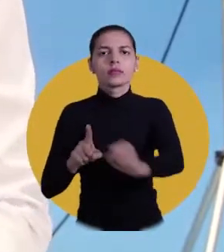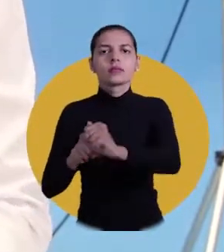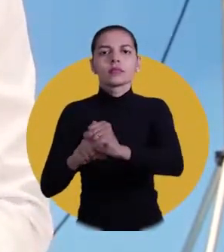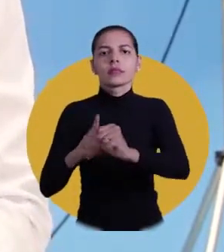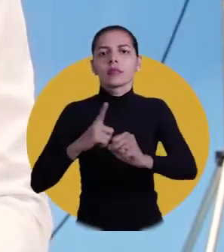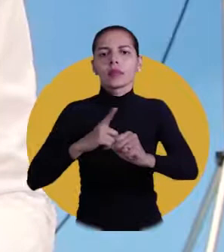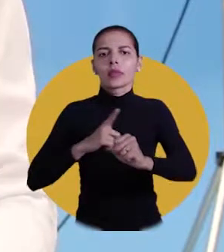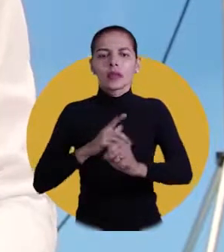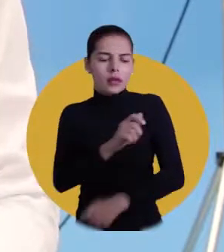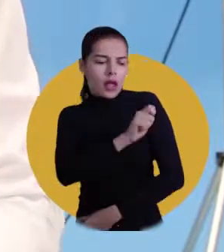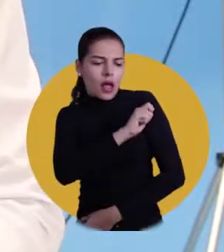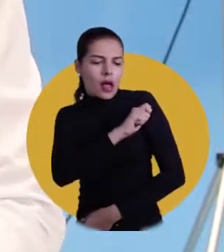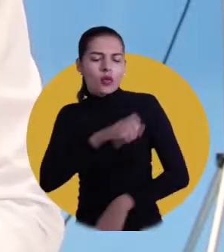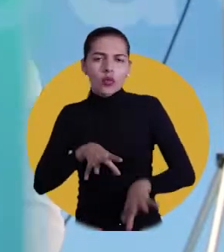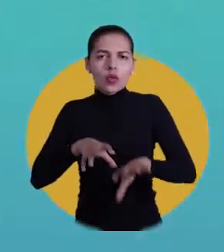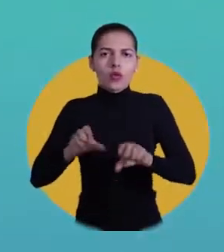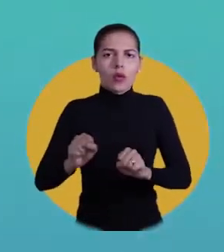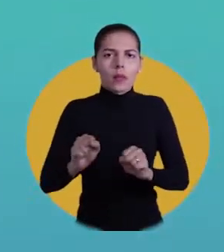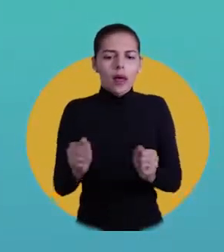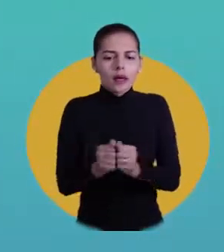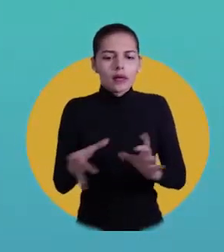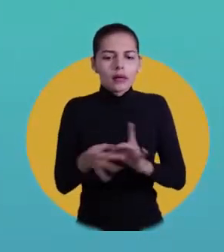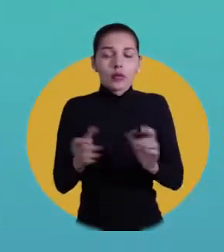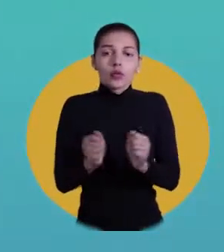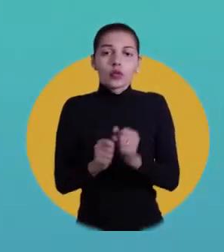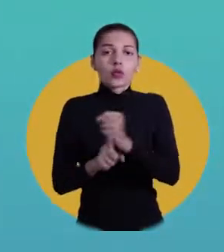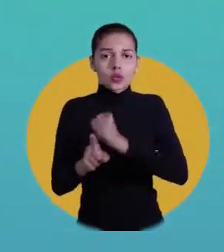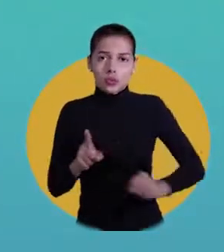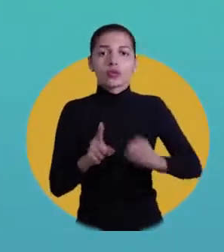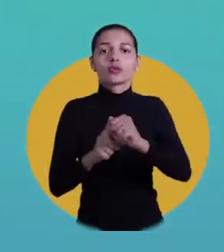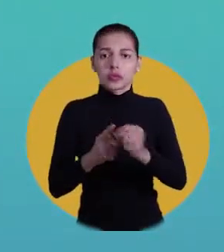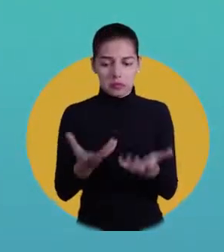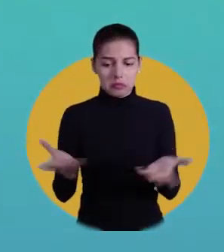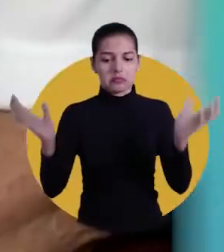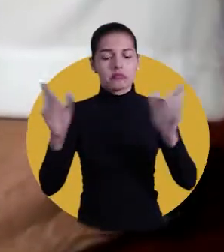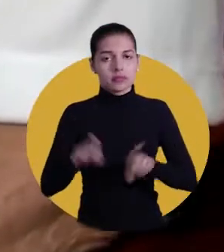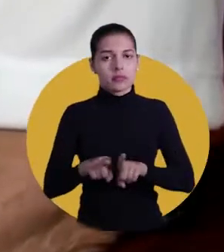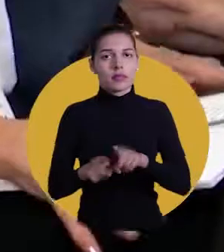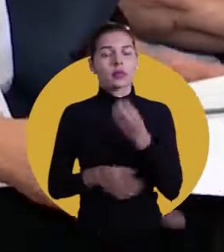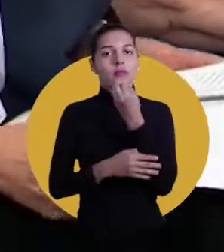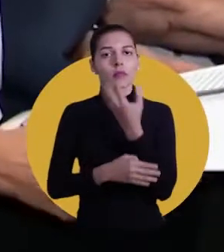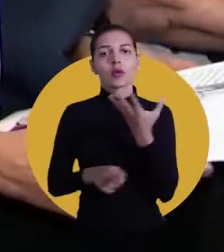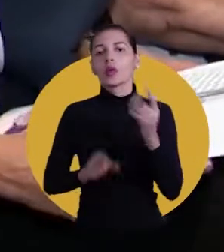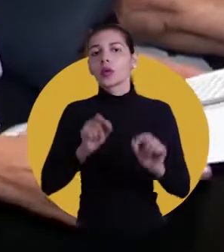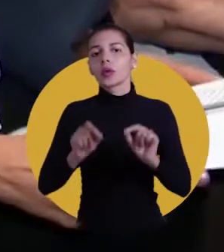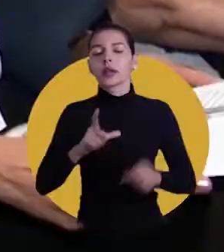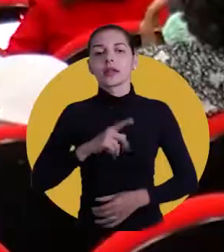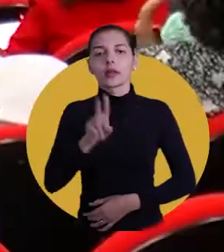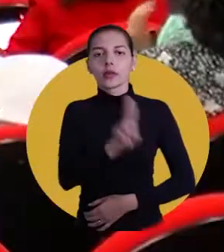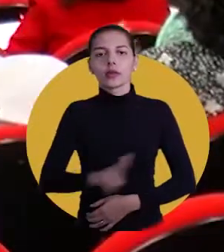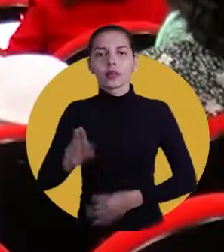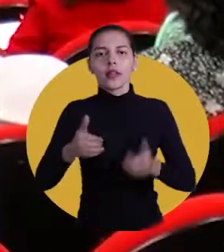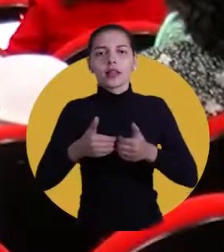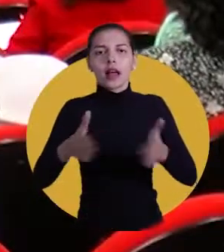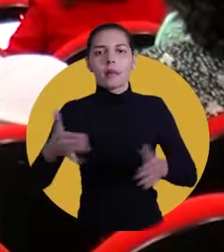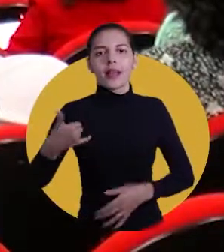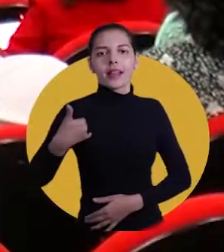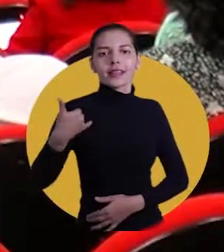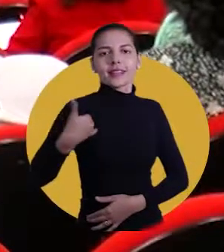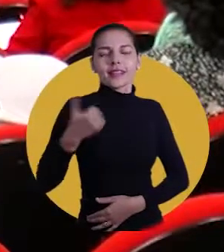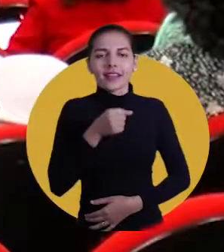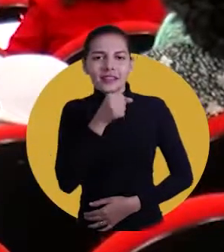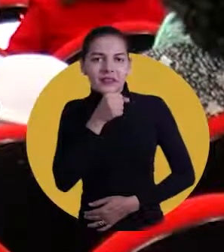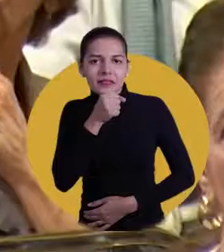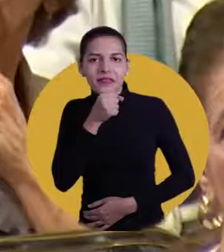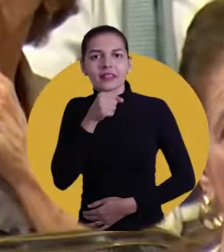E é claro que essa área também teve muito o que comemorar. A Universidade Aberta à Terceira Idade celebrou 25 anos de história. Parte